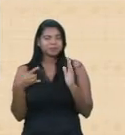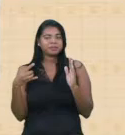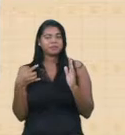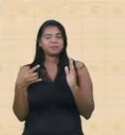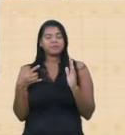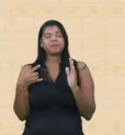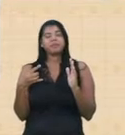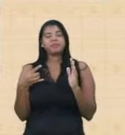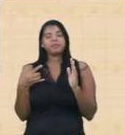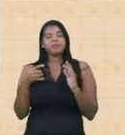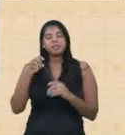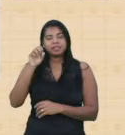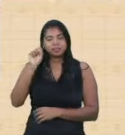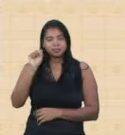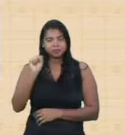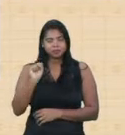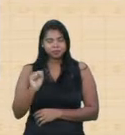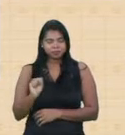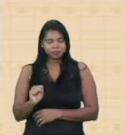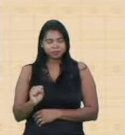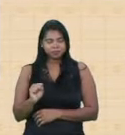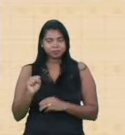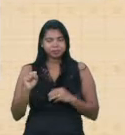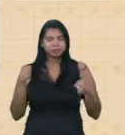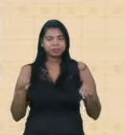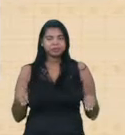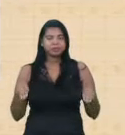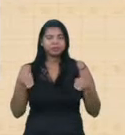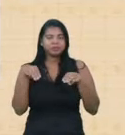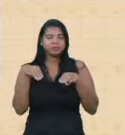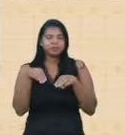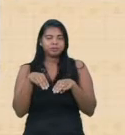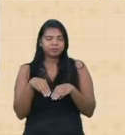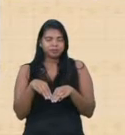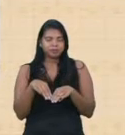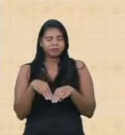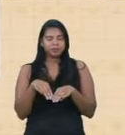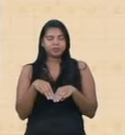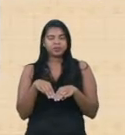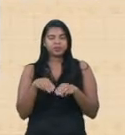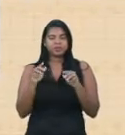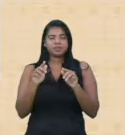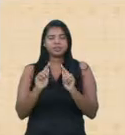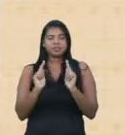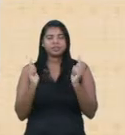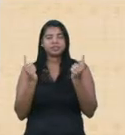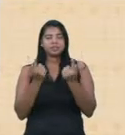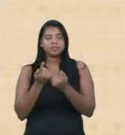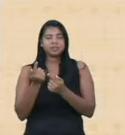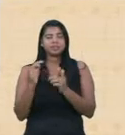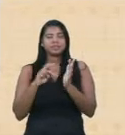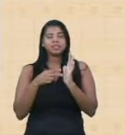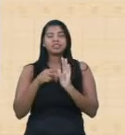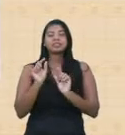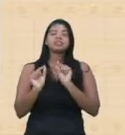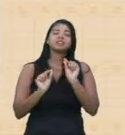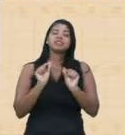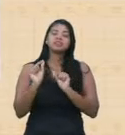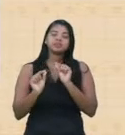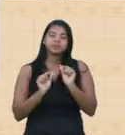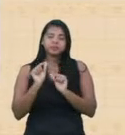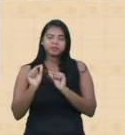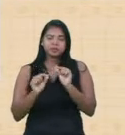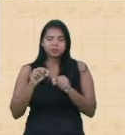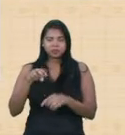polo sul magnético, ele está no polo norte geográfico, isso significa o quê? Que o polo norte